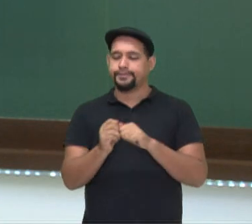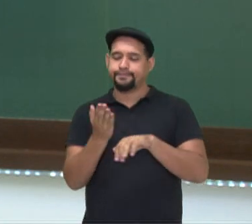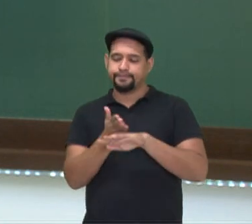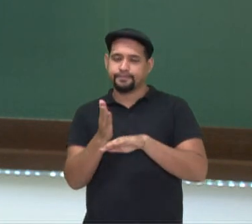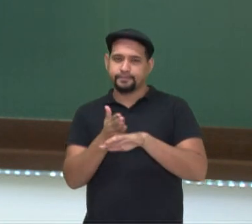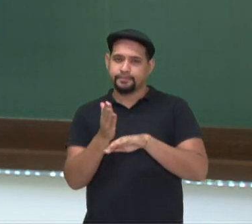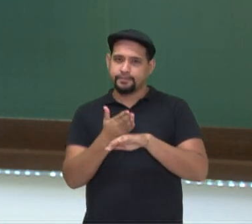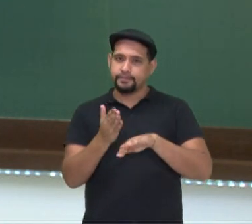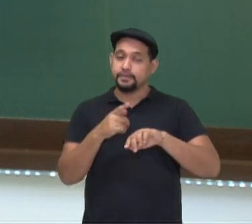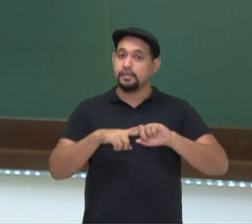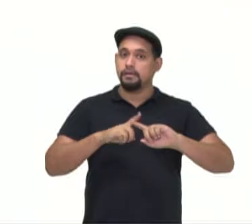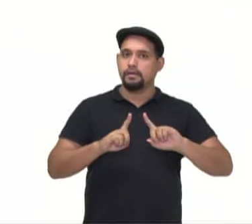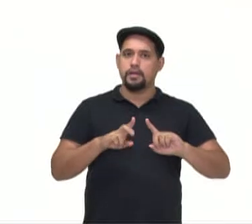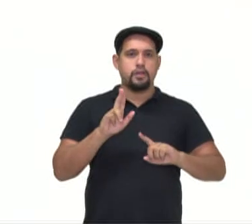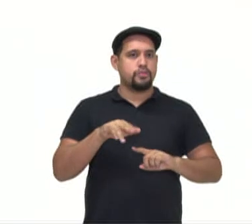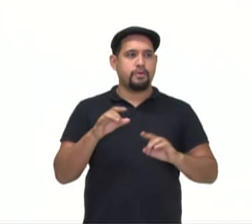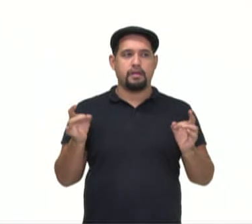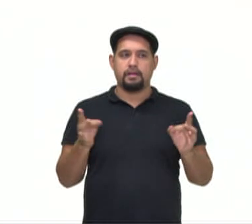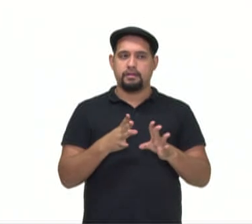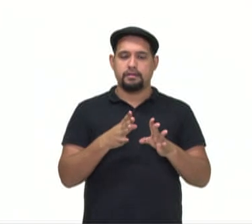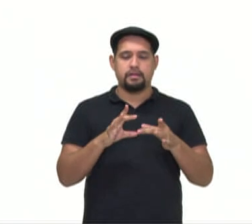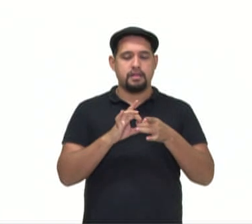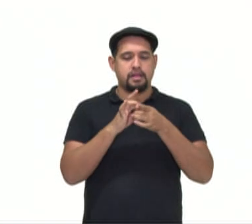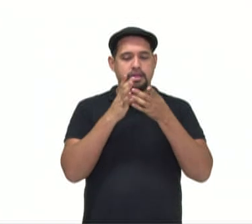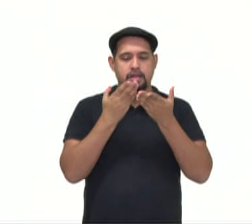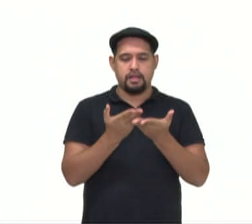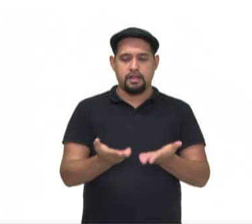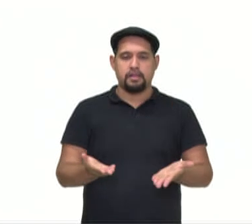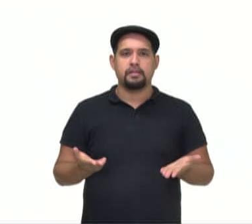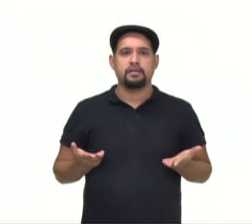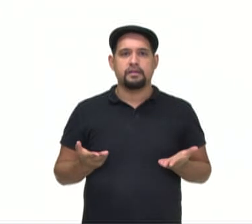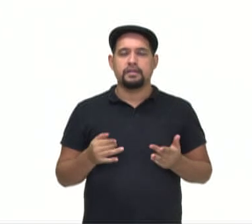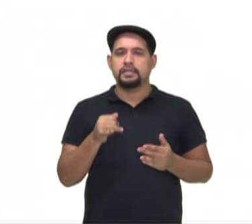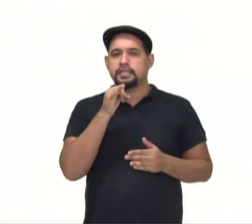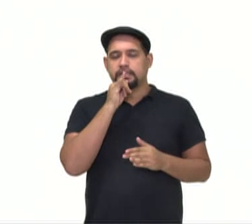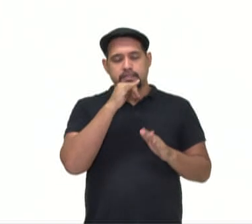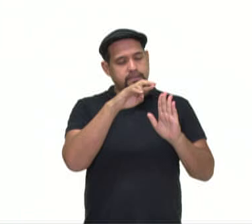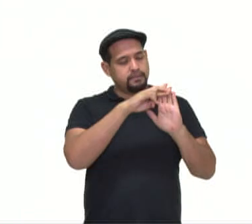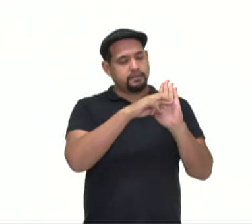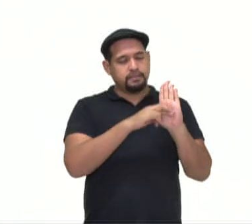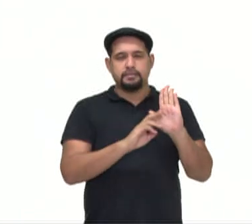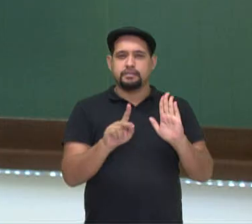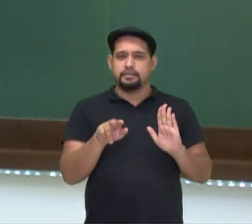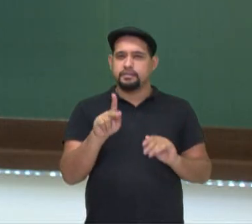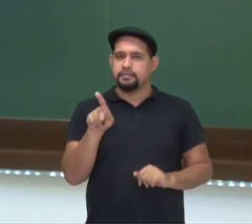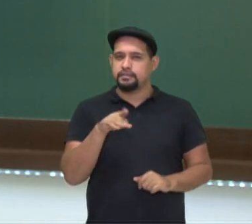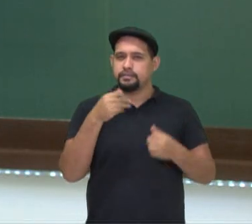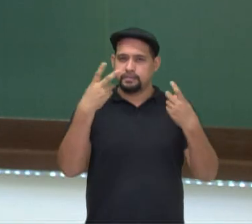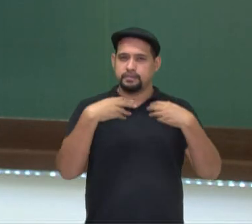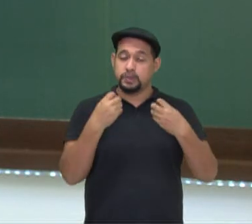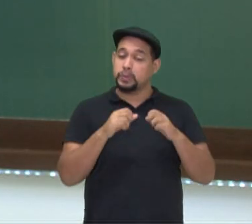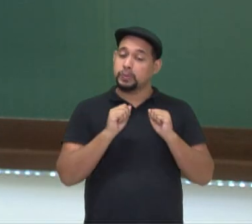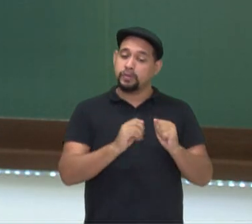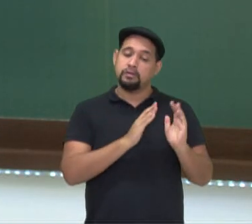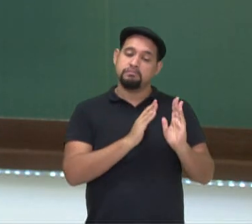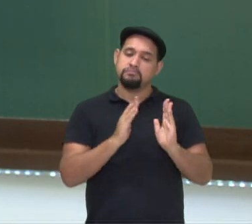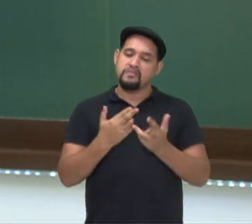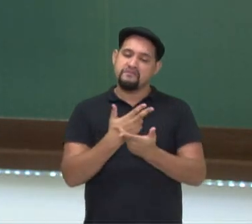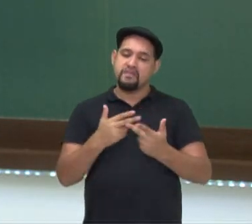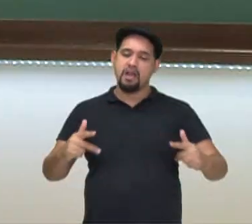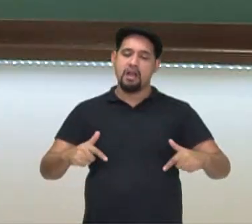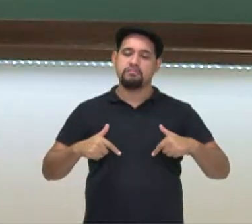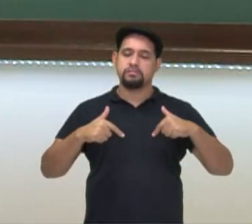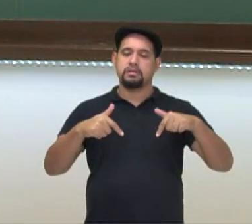ensaiado, porém nunca pronto, está aberto a novas possibilidades. Então, com o roteiro, como a professora falou, então pode ter uma sequência de